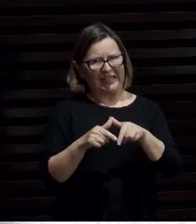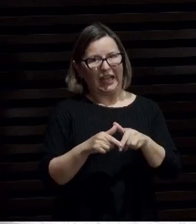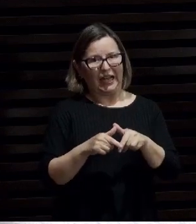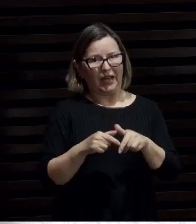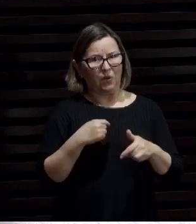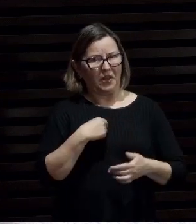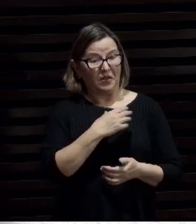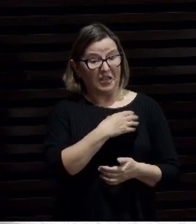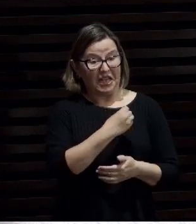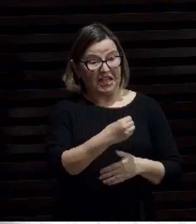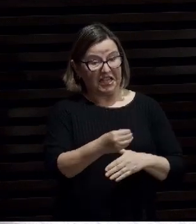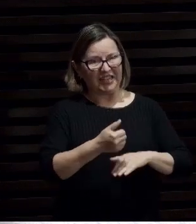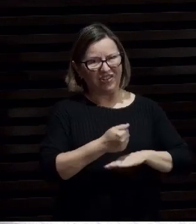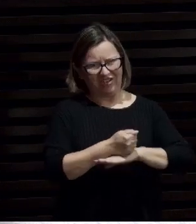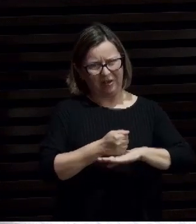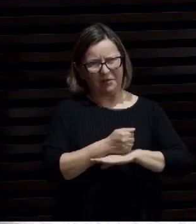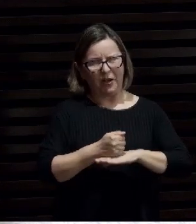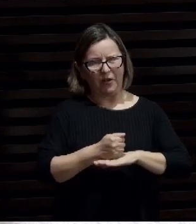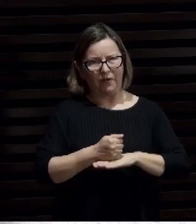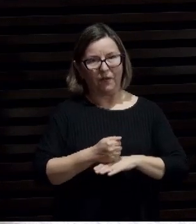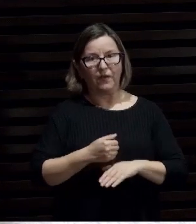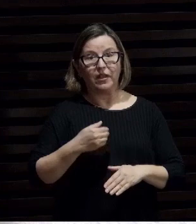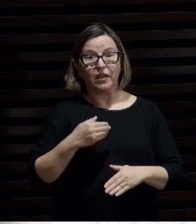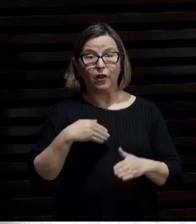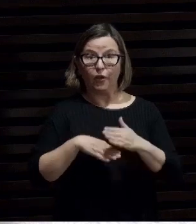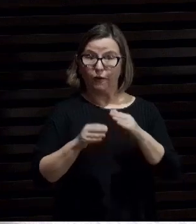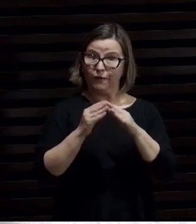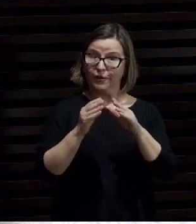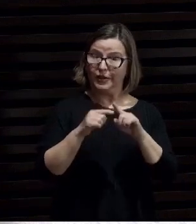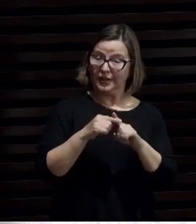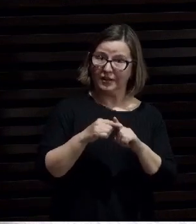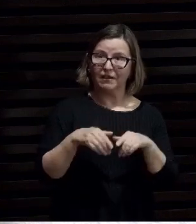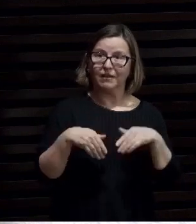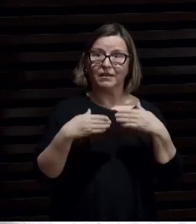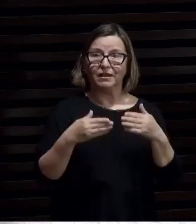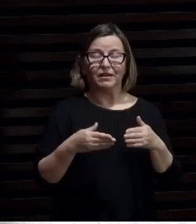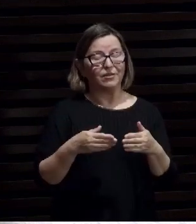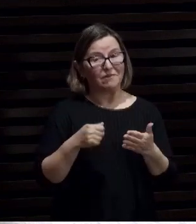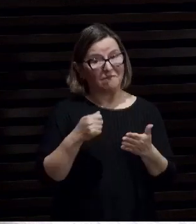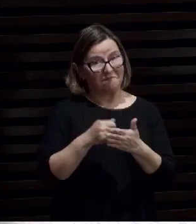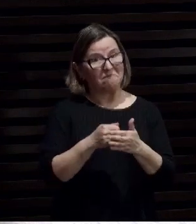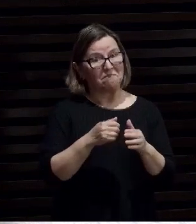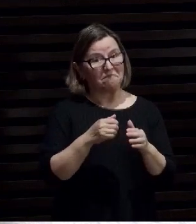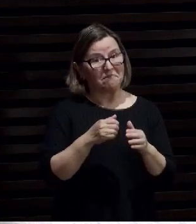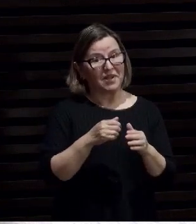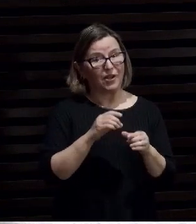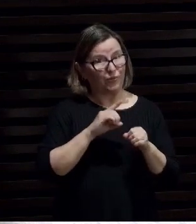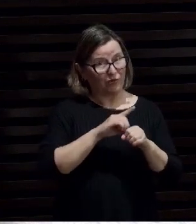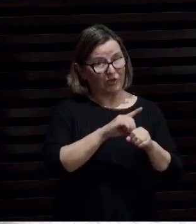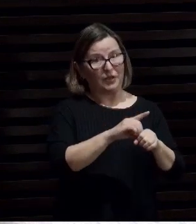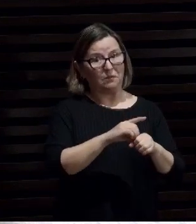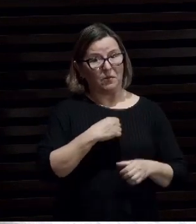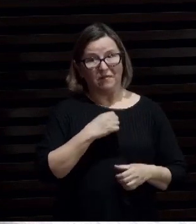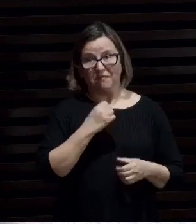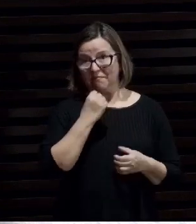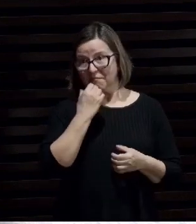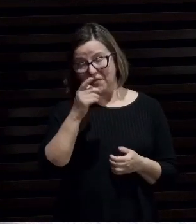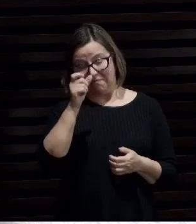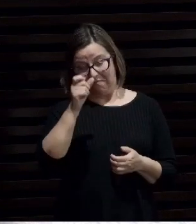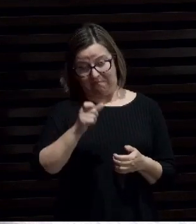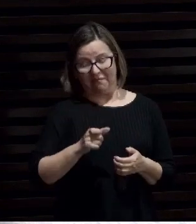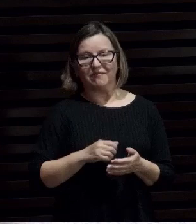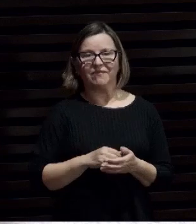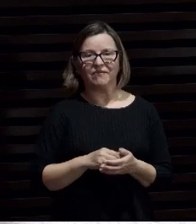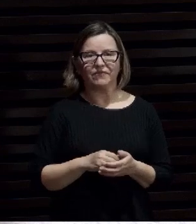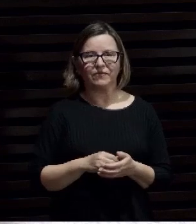Abraão, eu frequento o culto, eu dou o dízimo, eu sou uma boa pessoa,